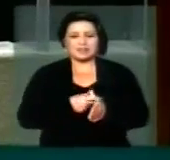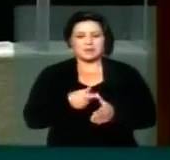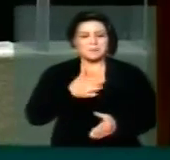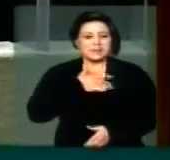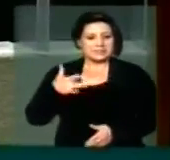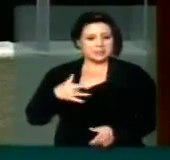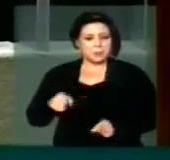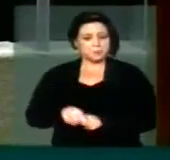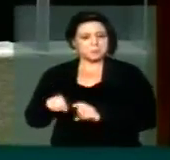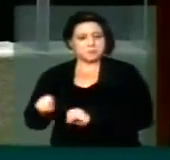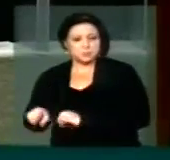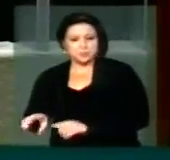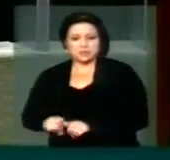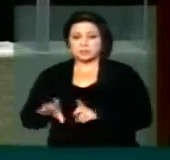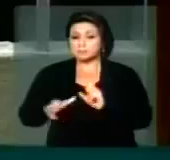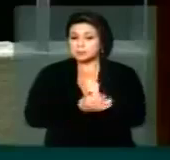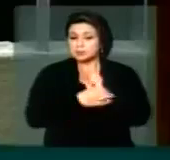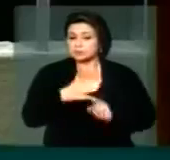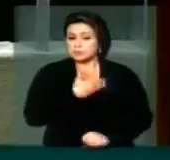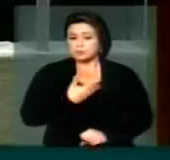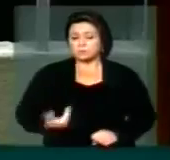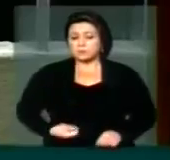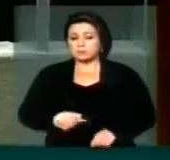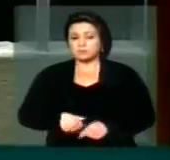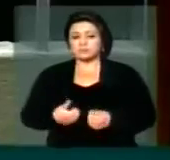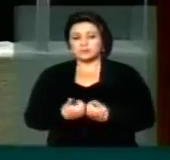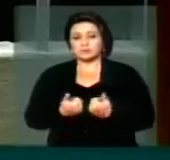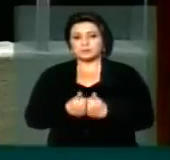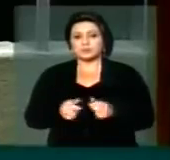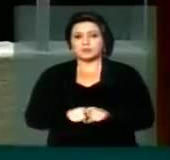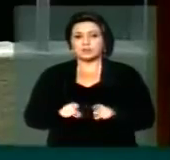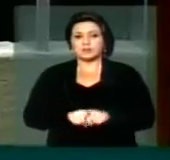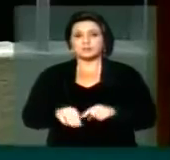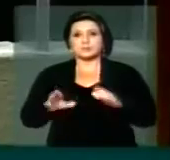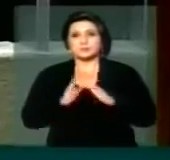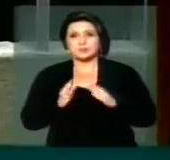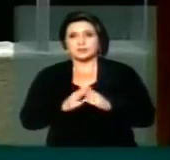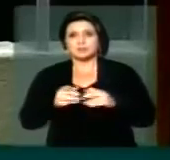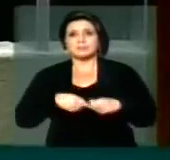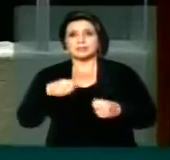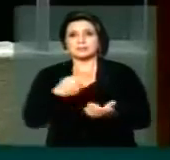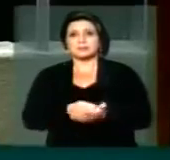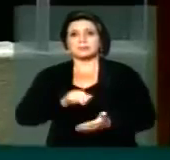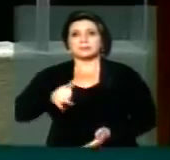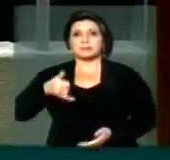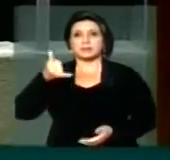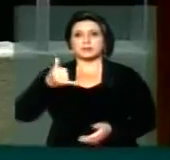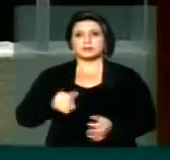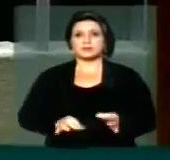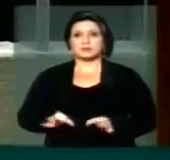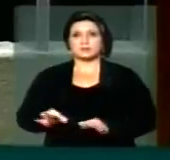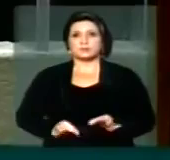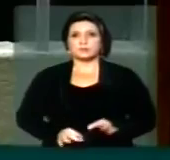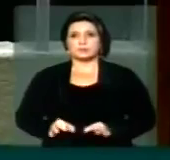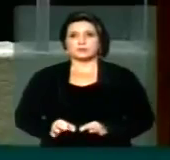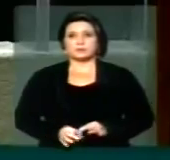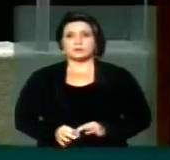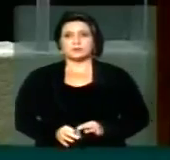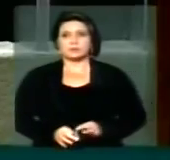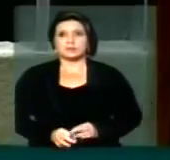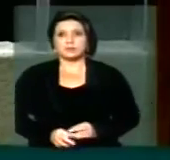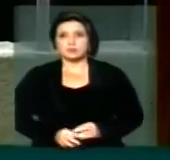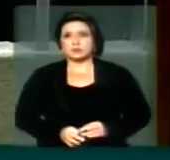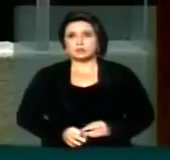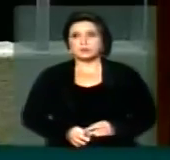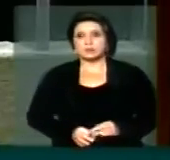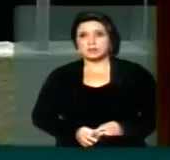educação, para a segurança pública, para o transporte, para a moradia, para pagar juros da dívida pública. Então,